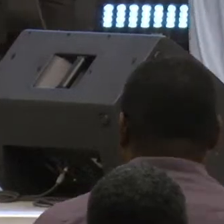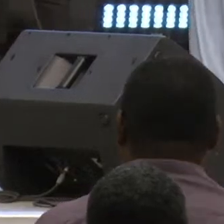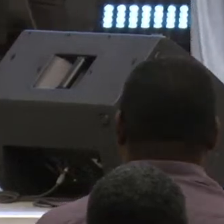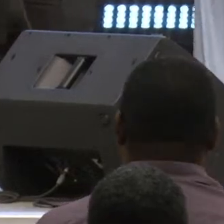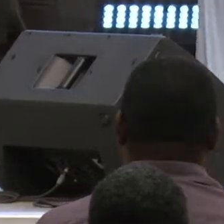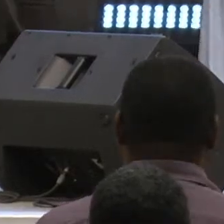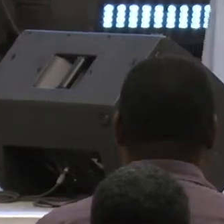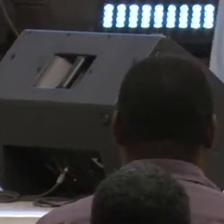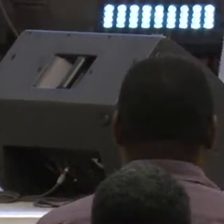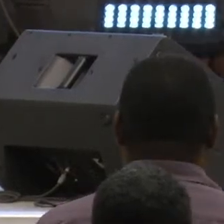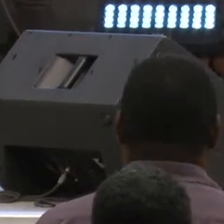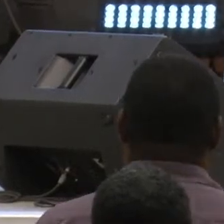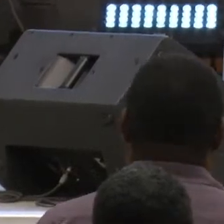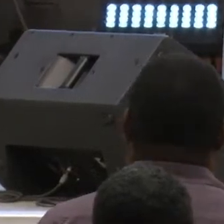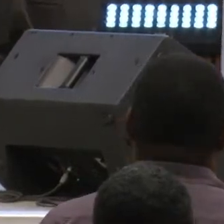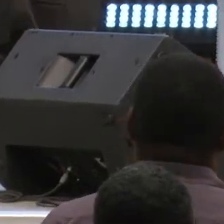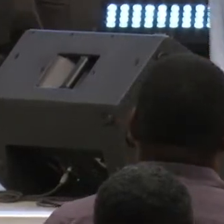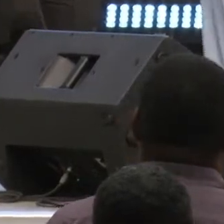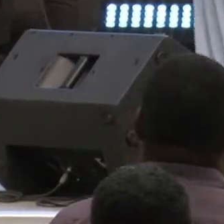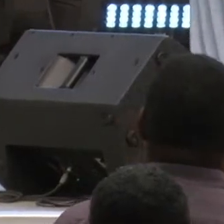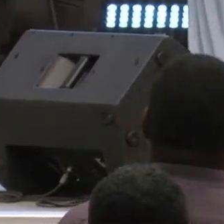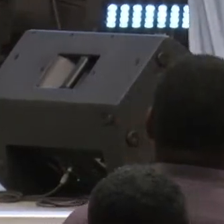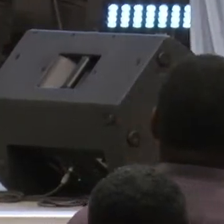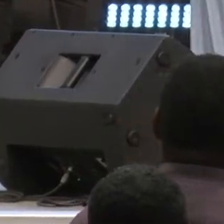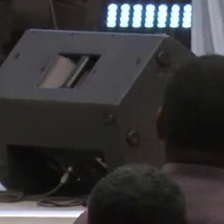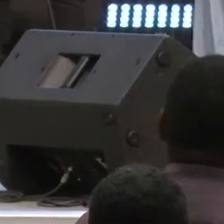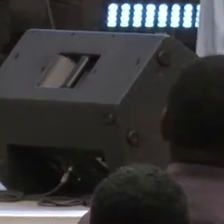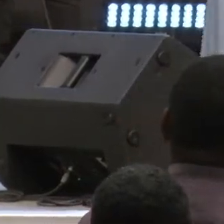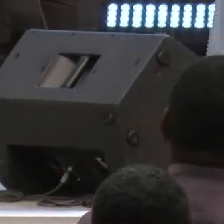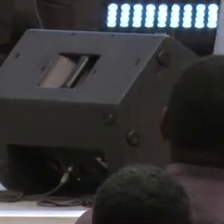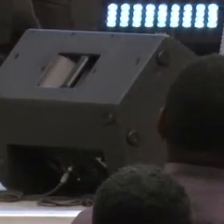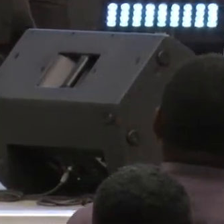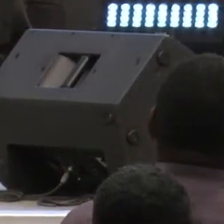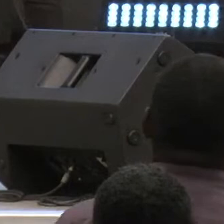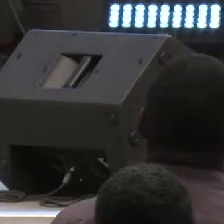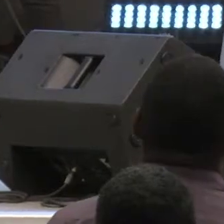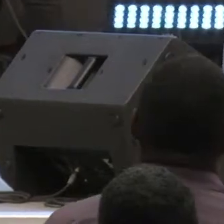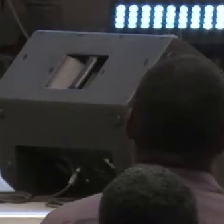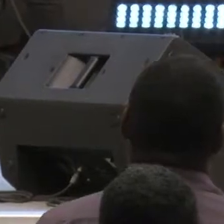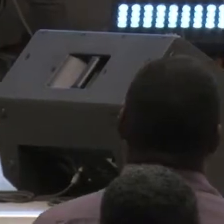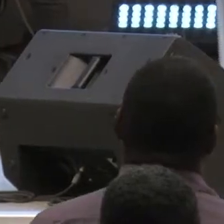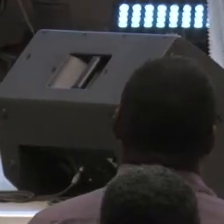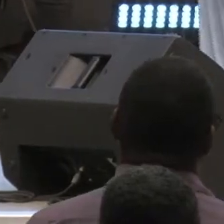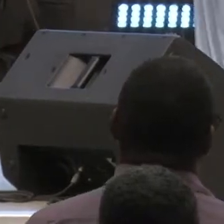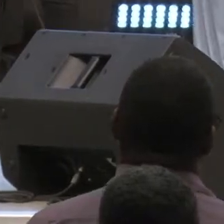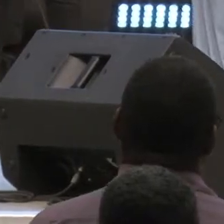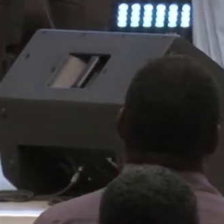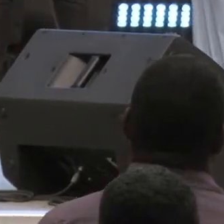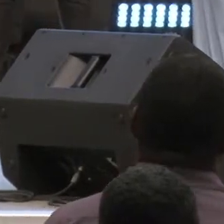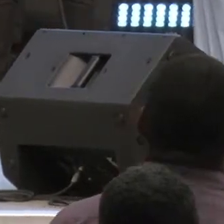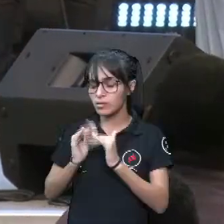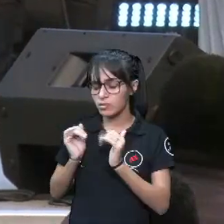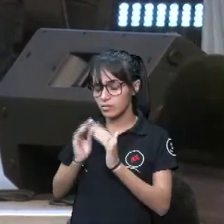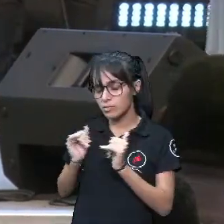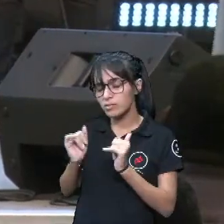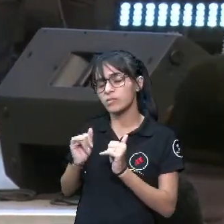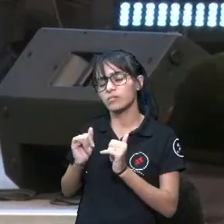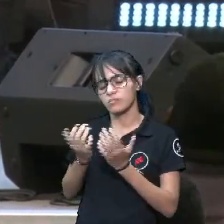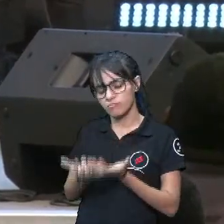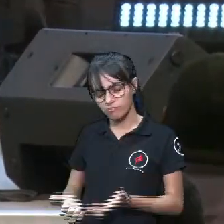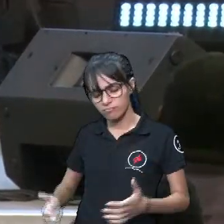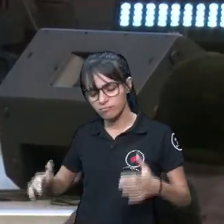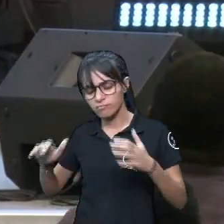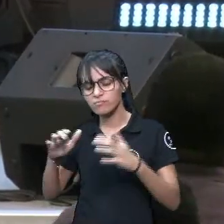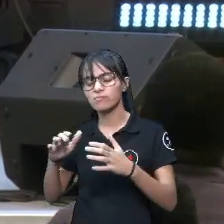racional que a ti viemos prestar. Deus, responde cada pedido que está aqui na taça de